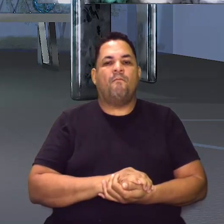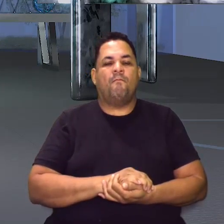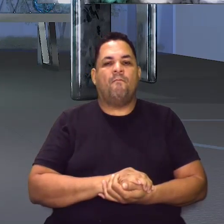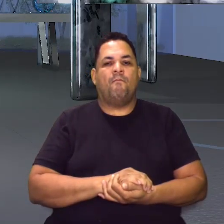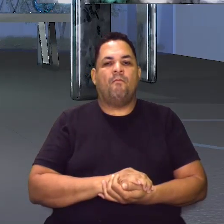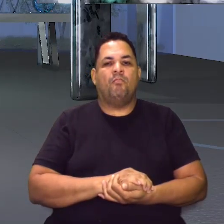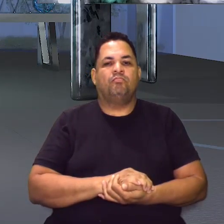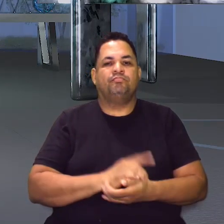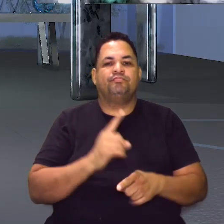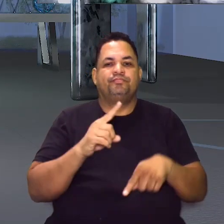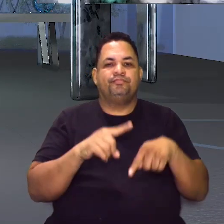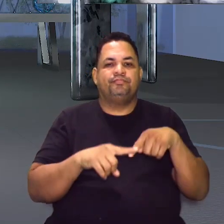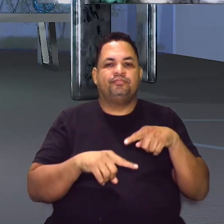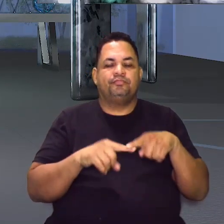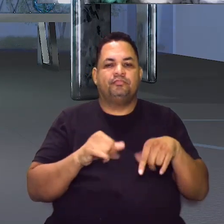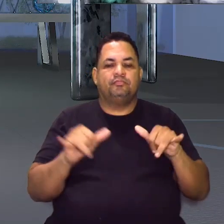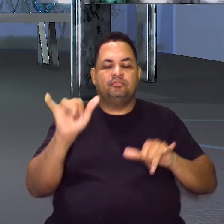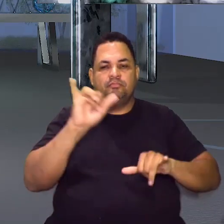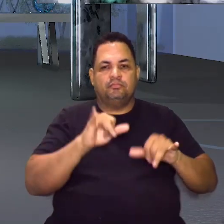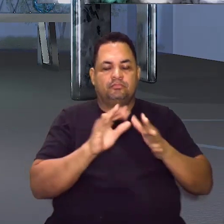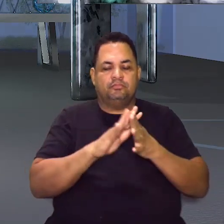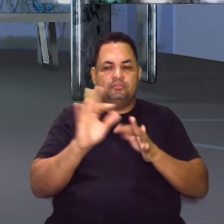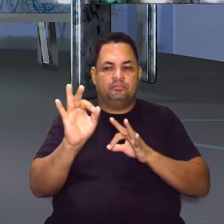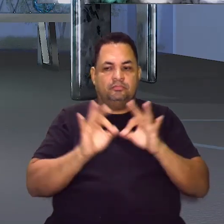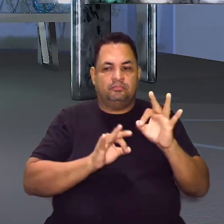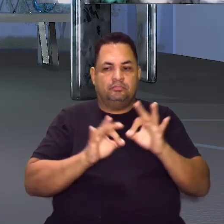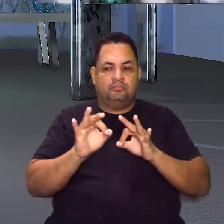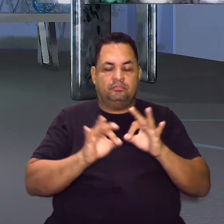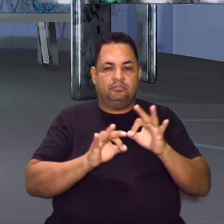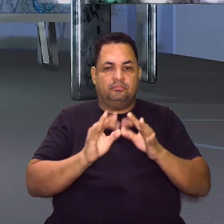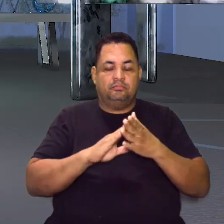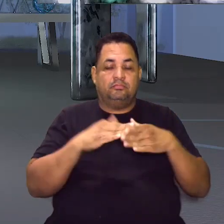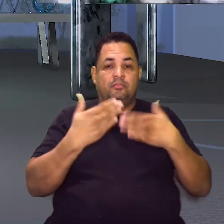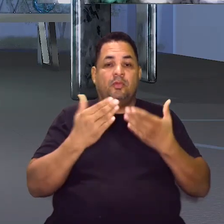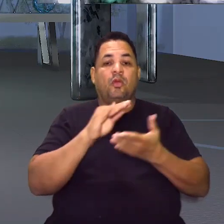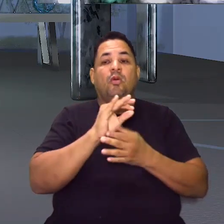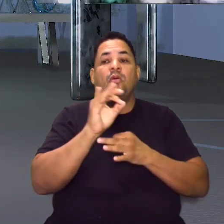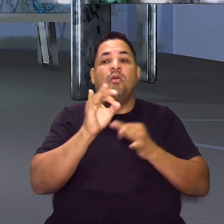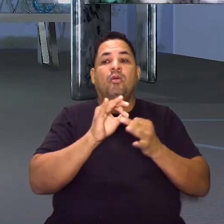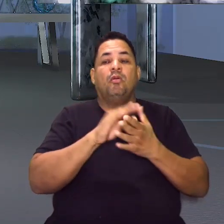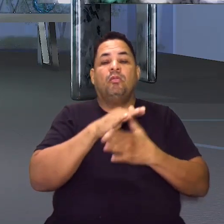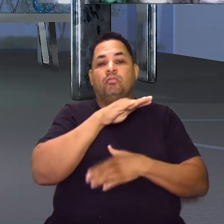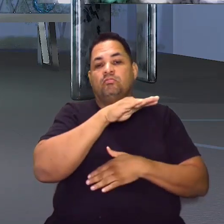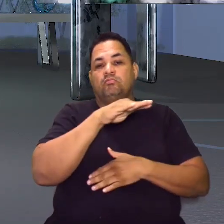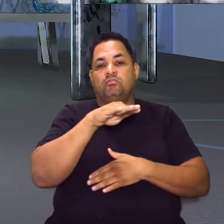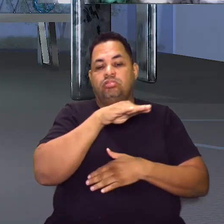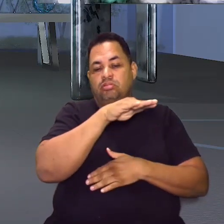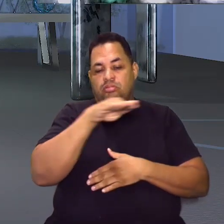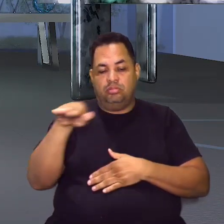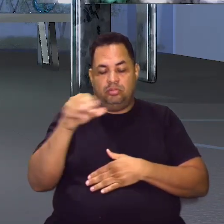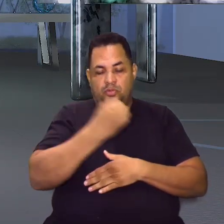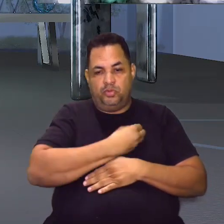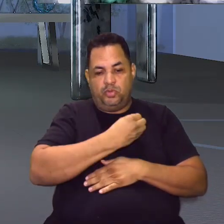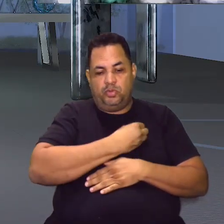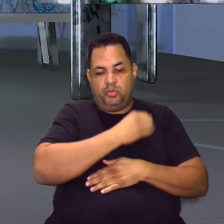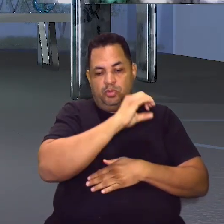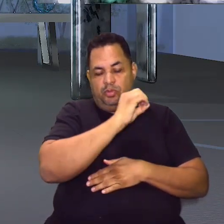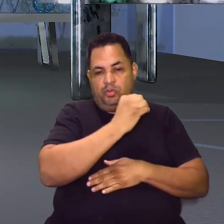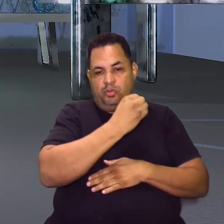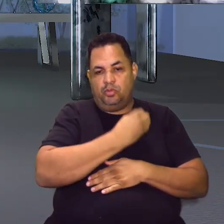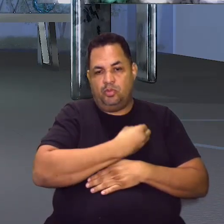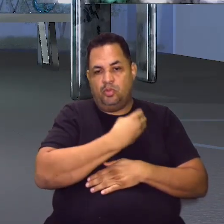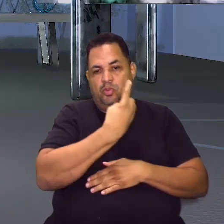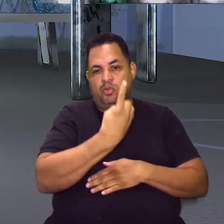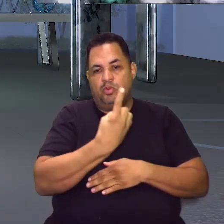os elementos químicos estão organizados em que ordem? Na ordem crescente do número atômico. Então, você vê